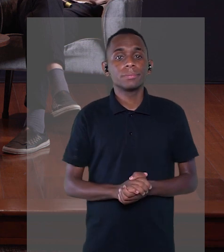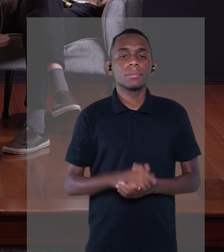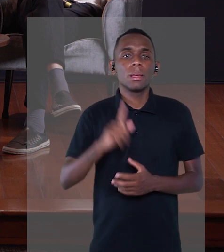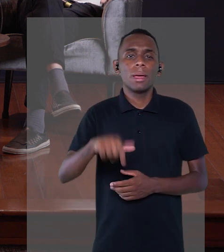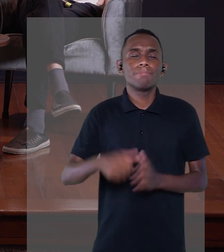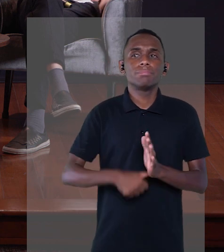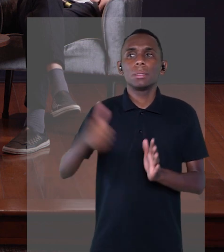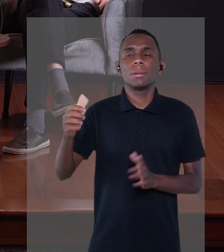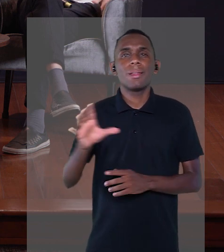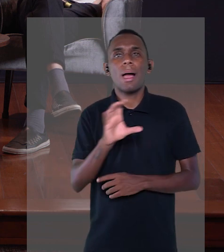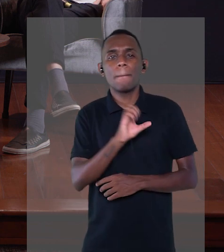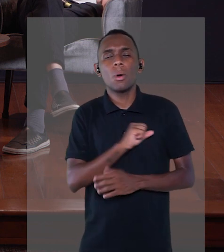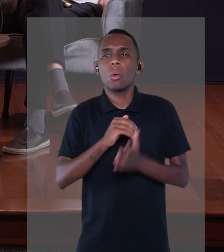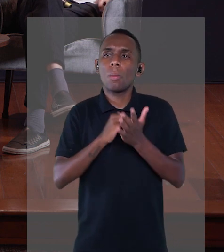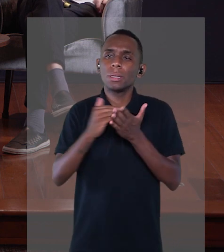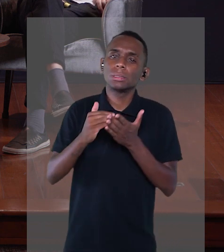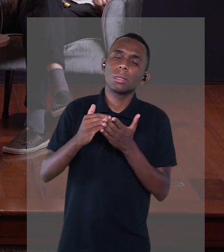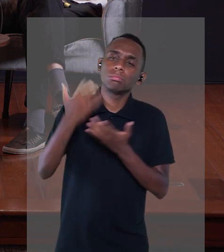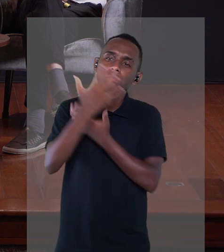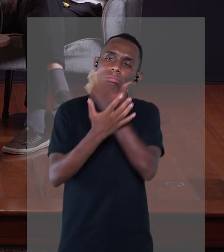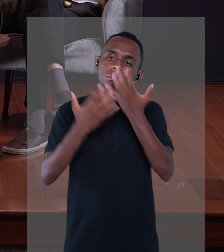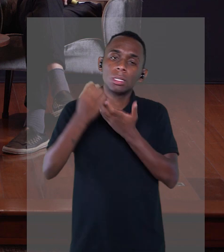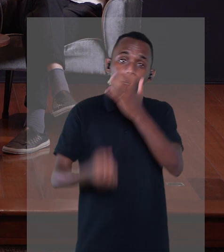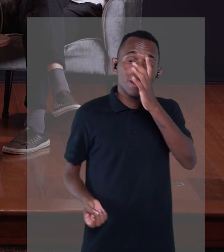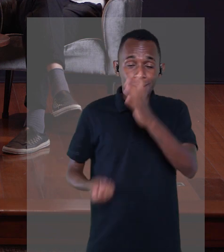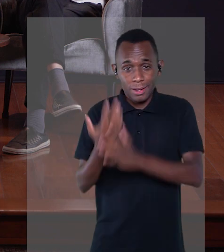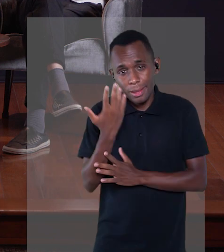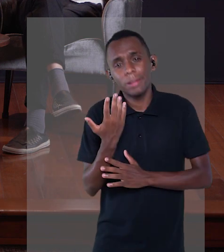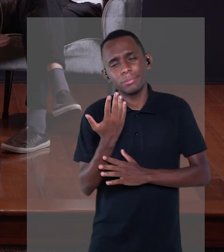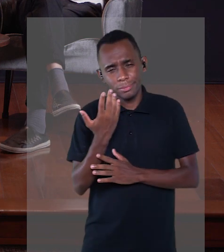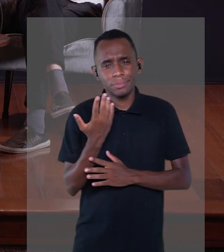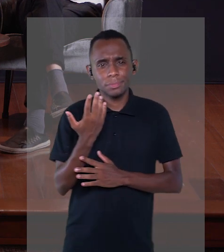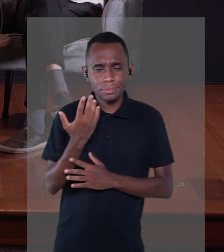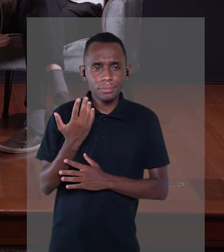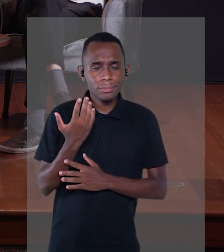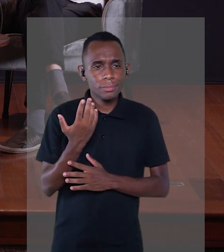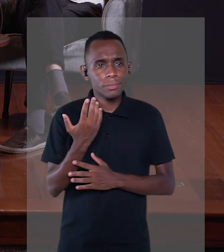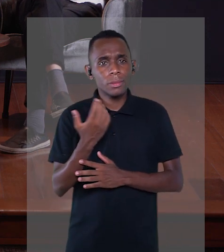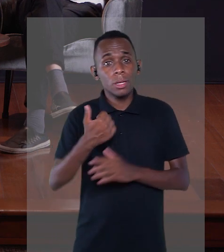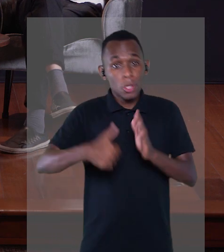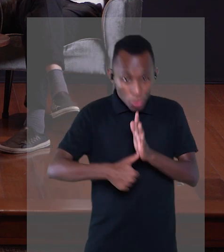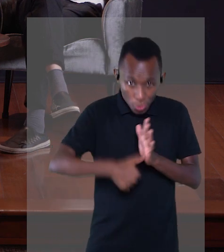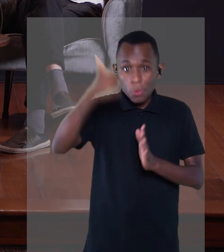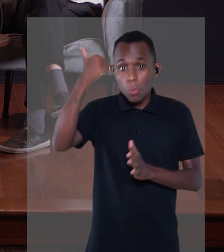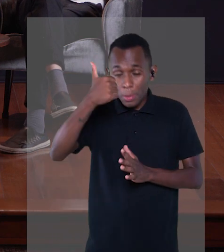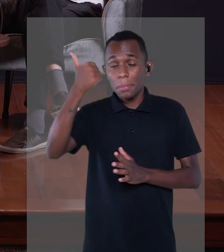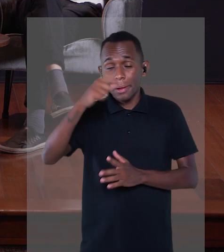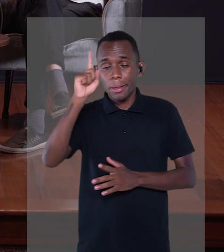primeira paixão, né, Sérgio? Foi quando a gente começou a compor essa canção. Qual é a número 1? Essa daqui